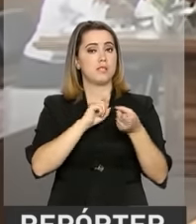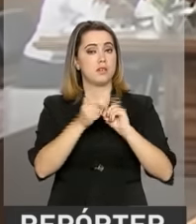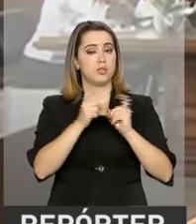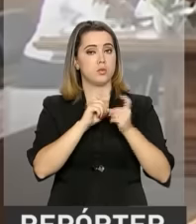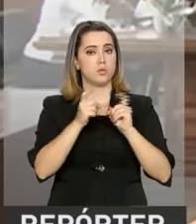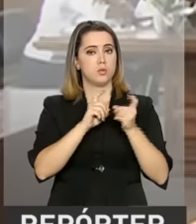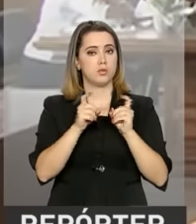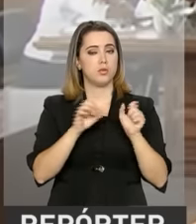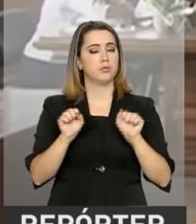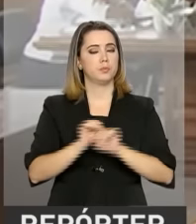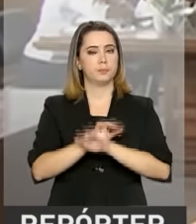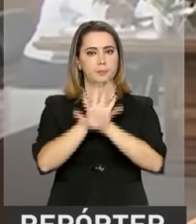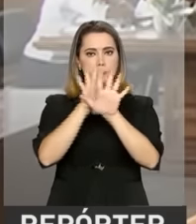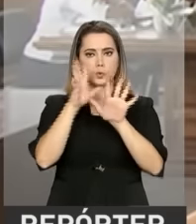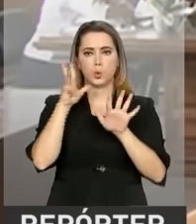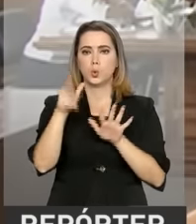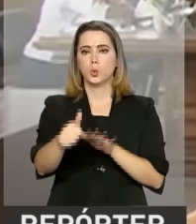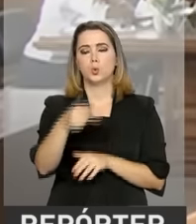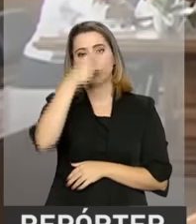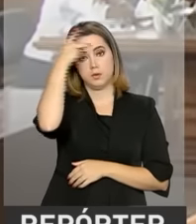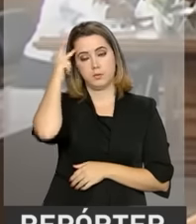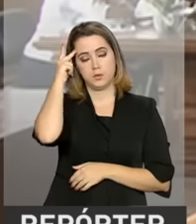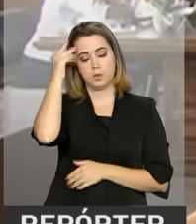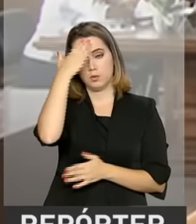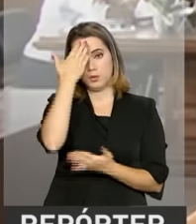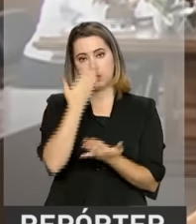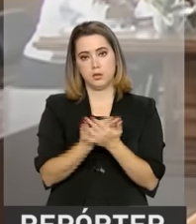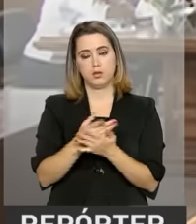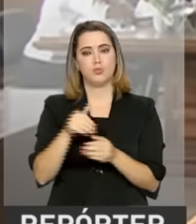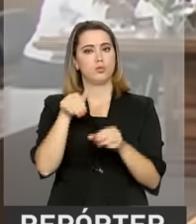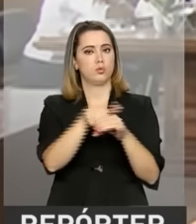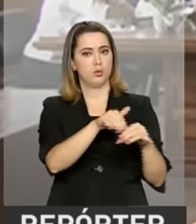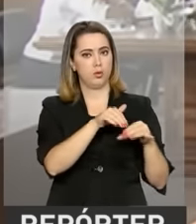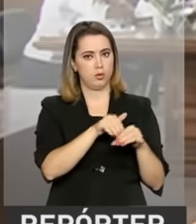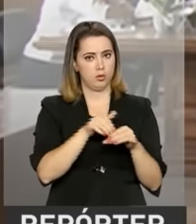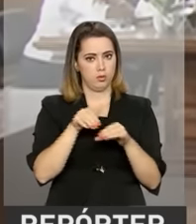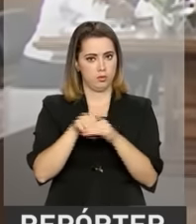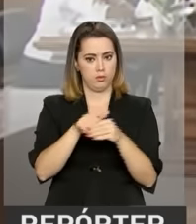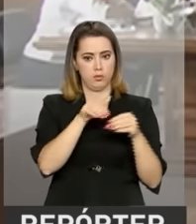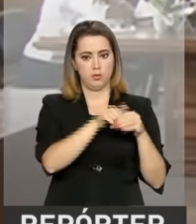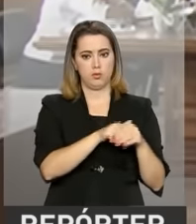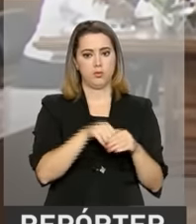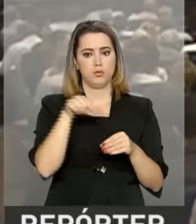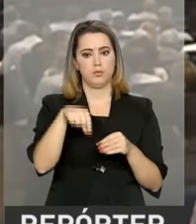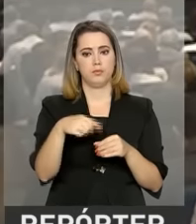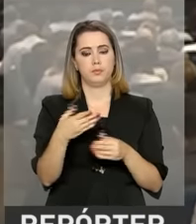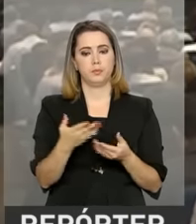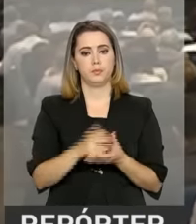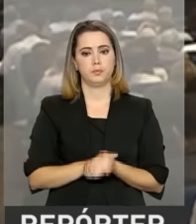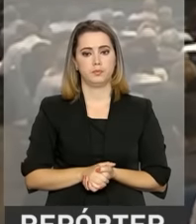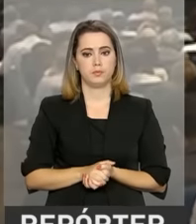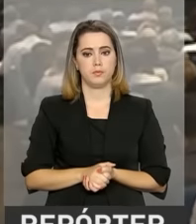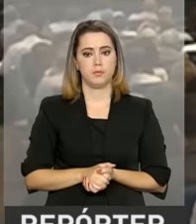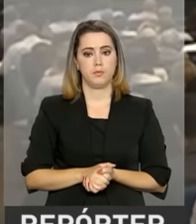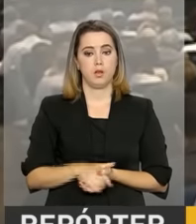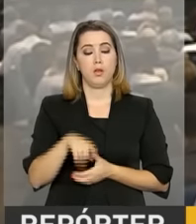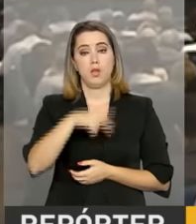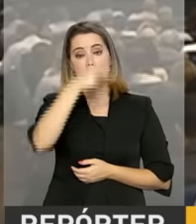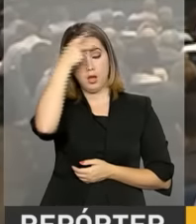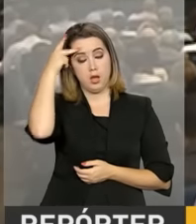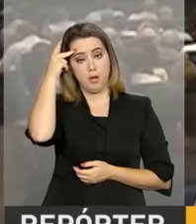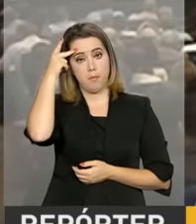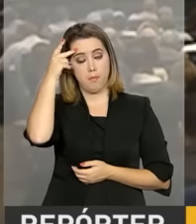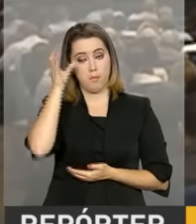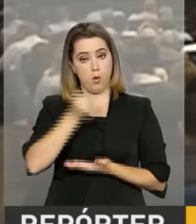forma muito transparente para todos aqueles que confiaram seu voto, no caso de Morungaba, a mim. Quem oferece esses ensinamentos é